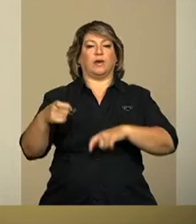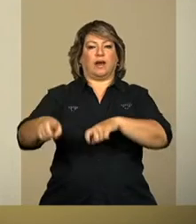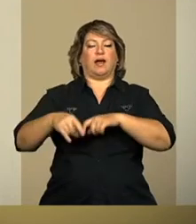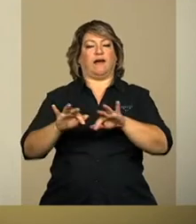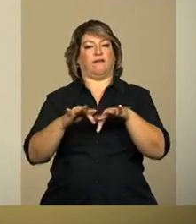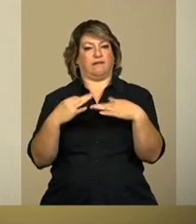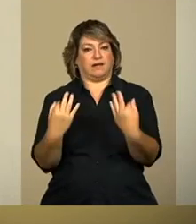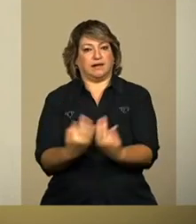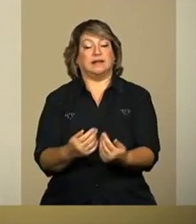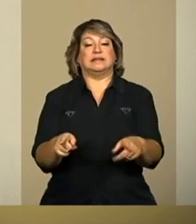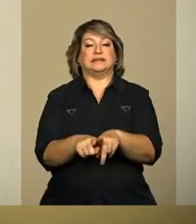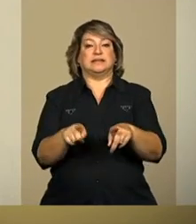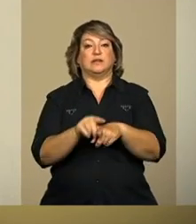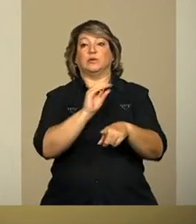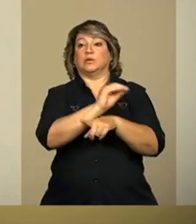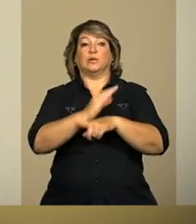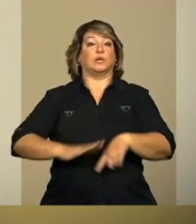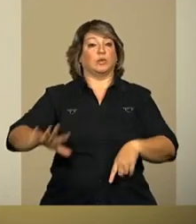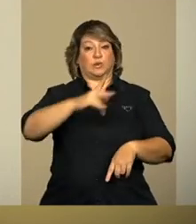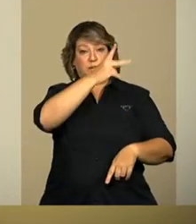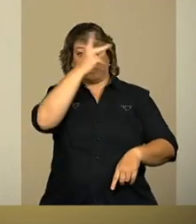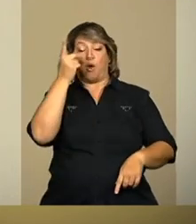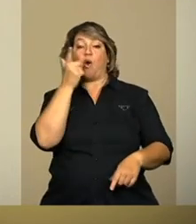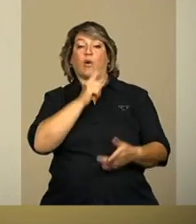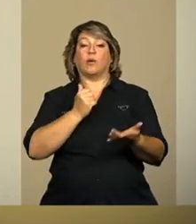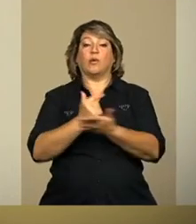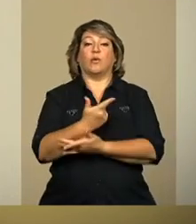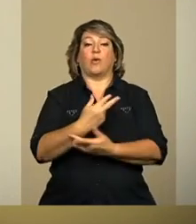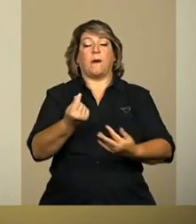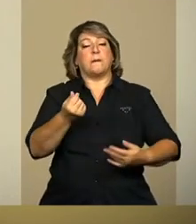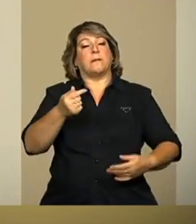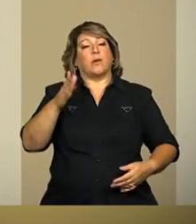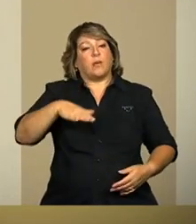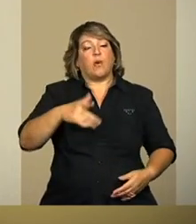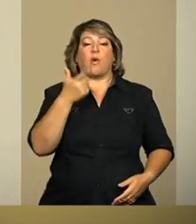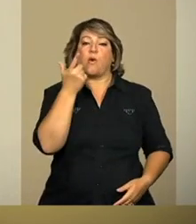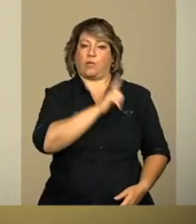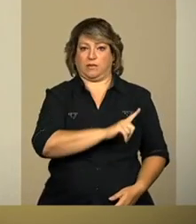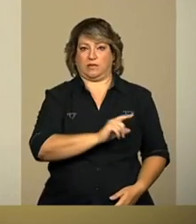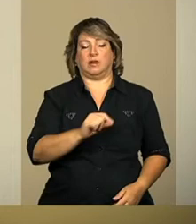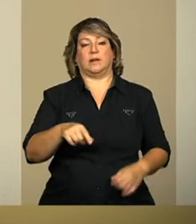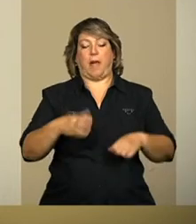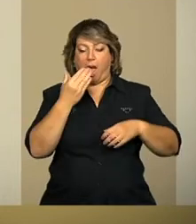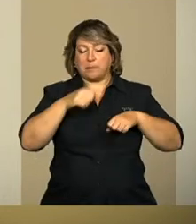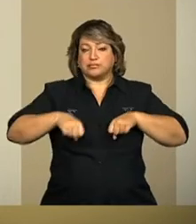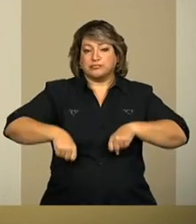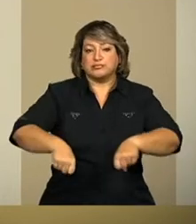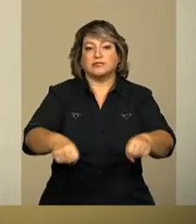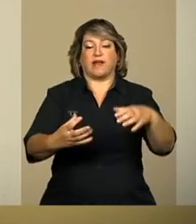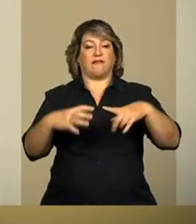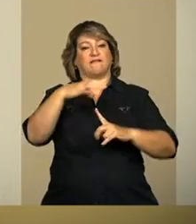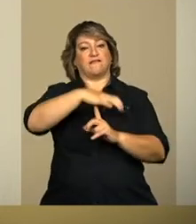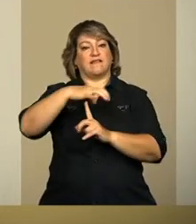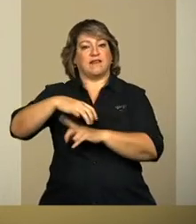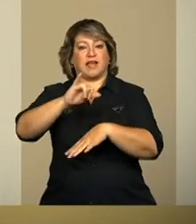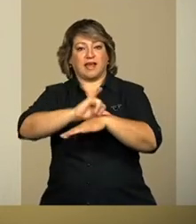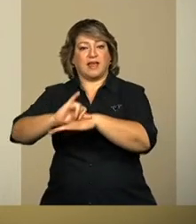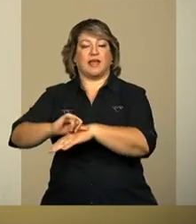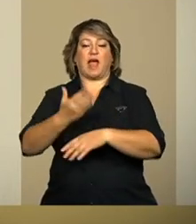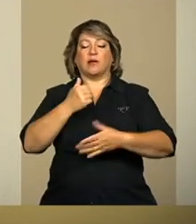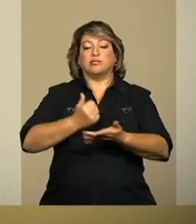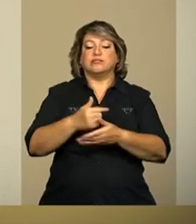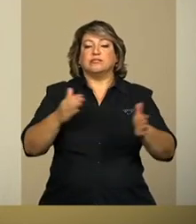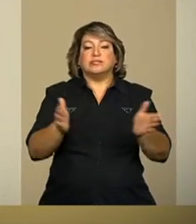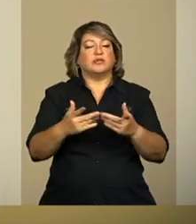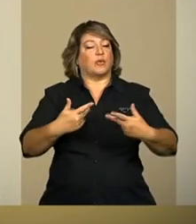garante a nossa população Luciano alimentos com preço mais acessível no supermercado na feira no mercadinho Que